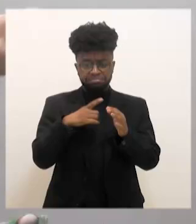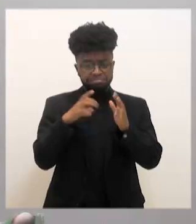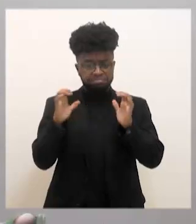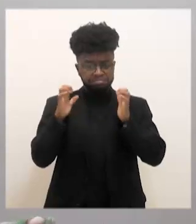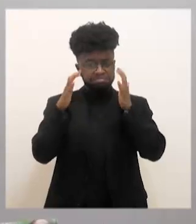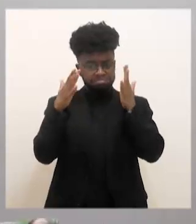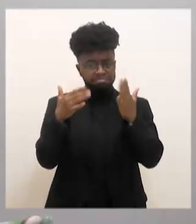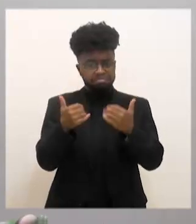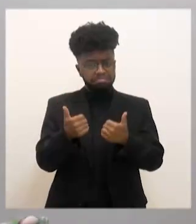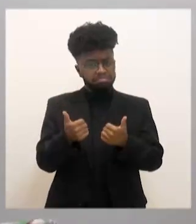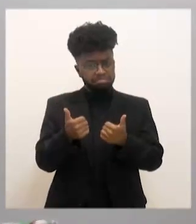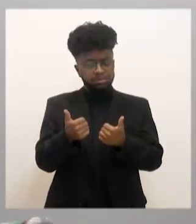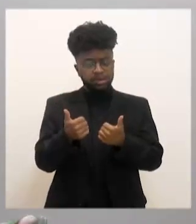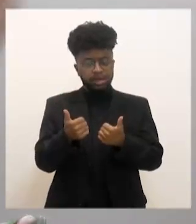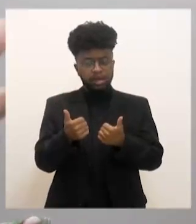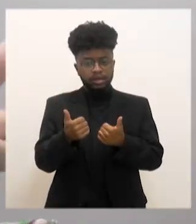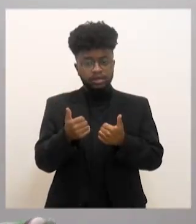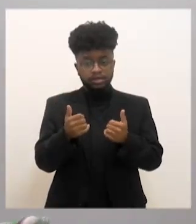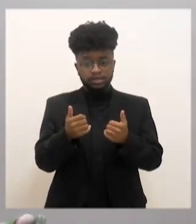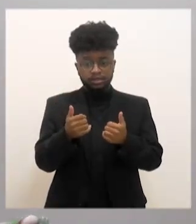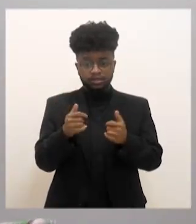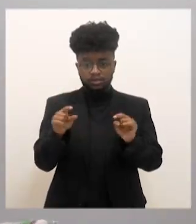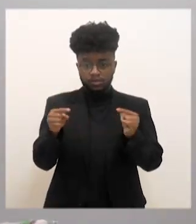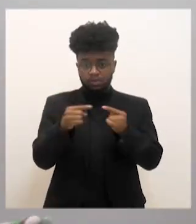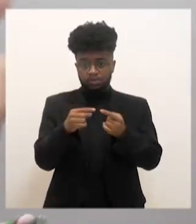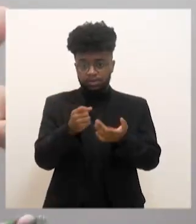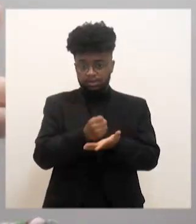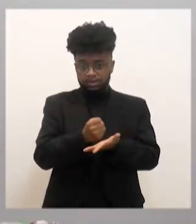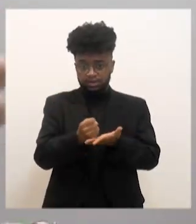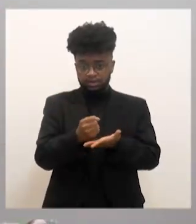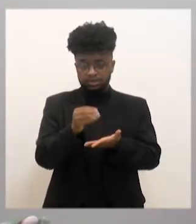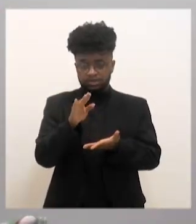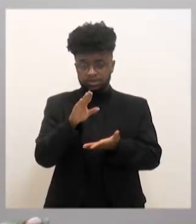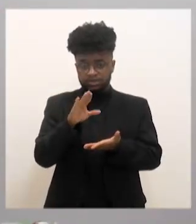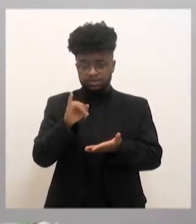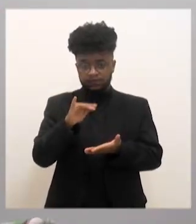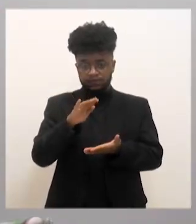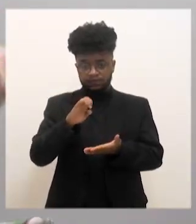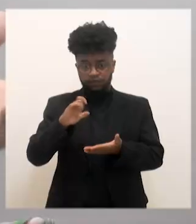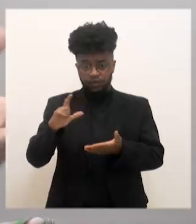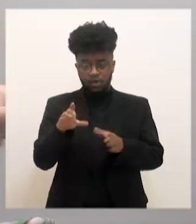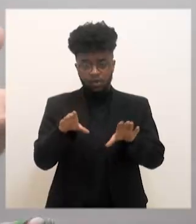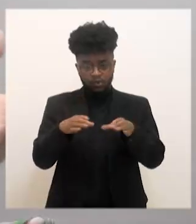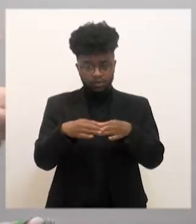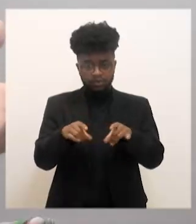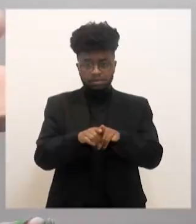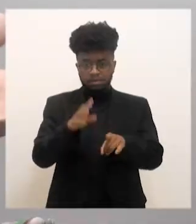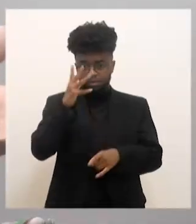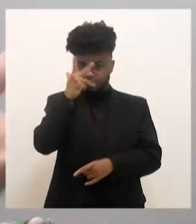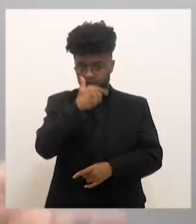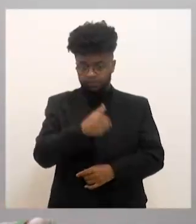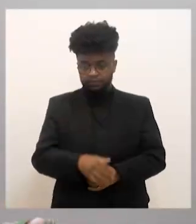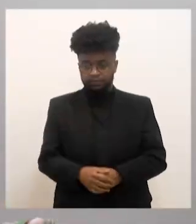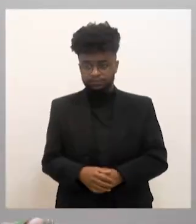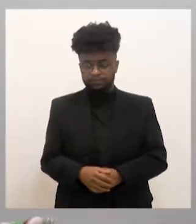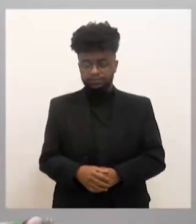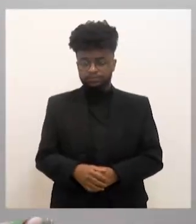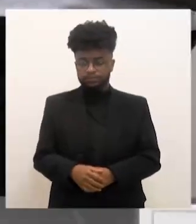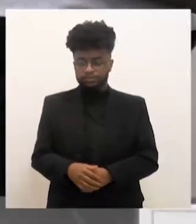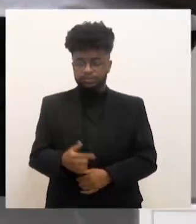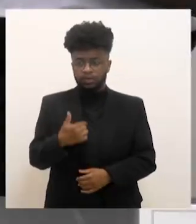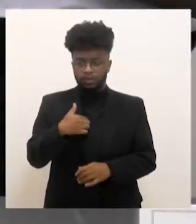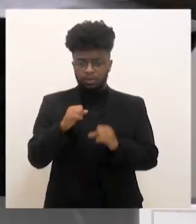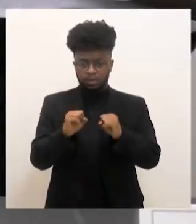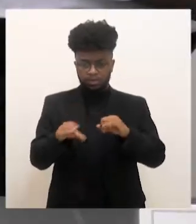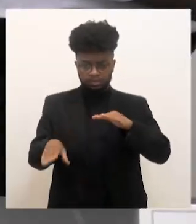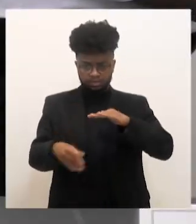festa, ao mesmo tempo que é cívica, comunitária e muito bonita. Ô, deputado Luiz Paulo, me permite uma parte da